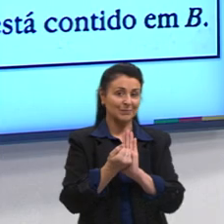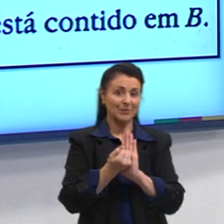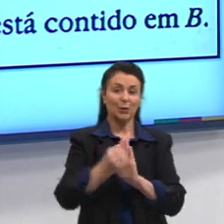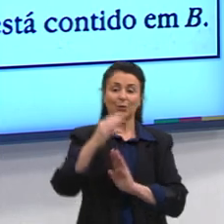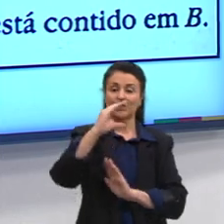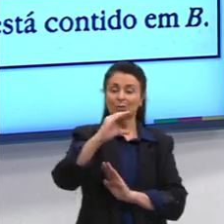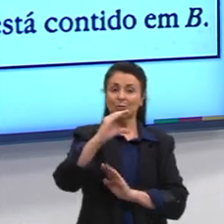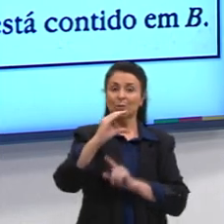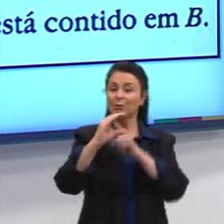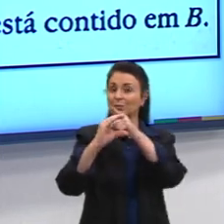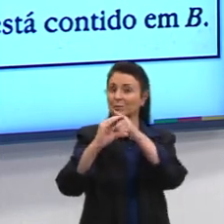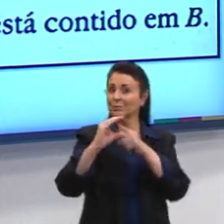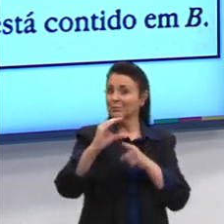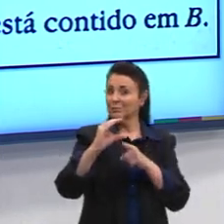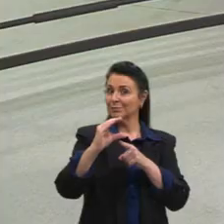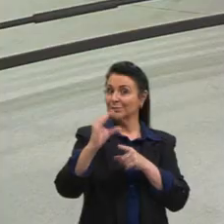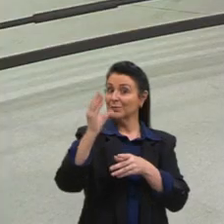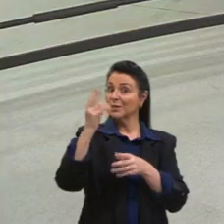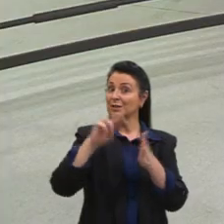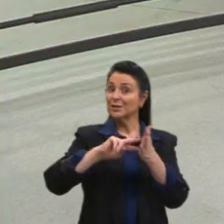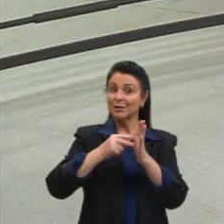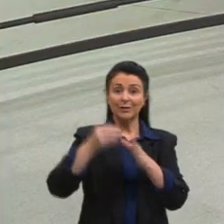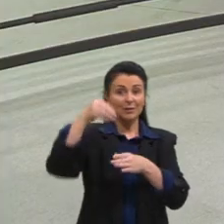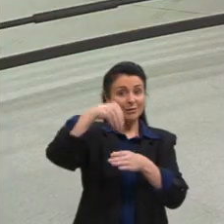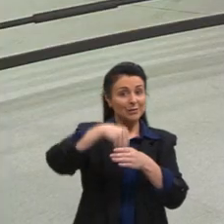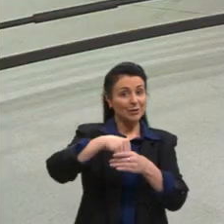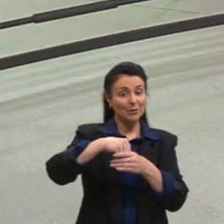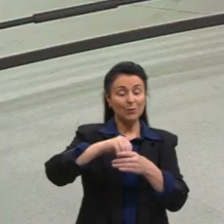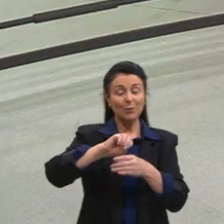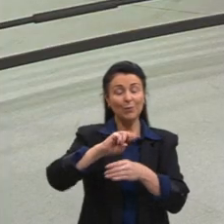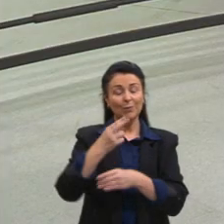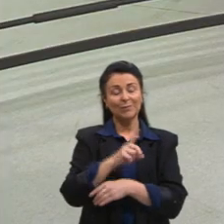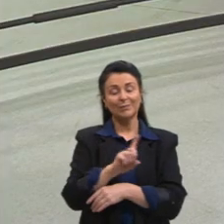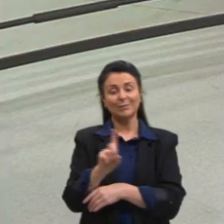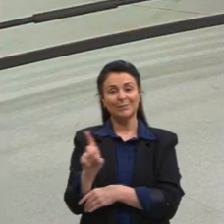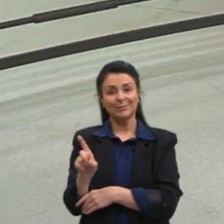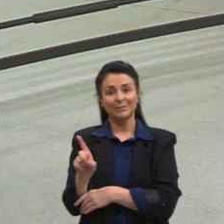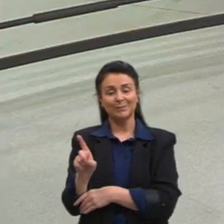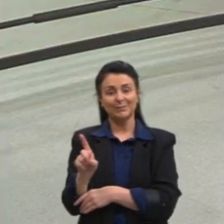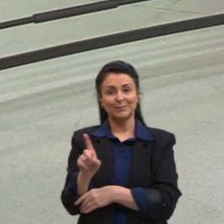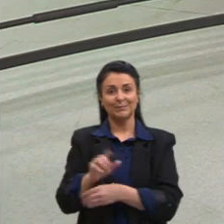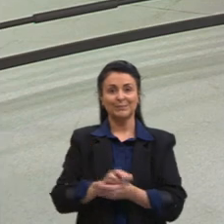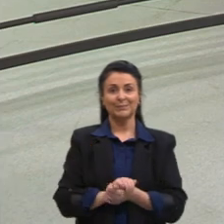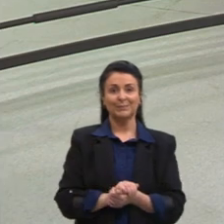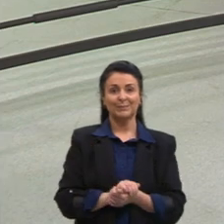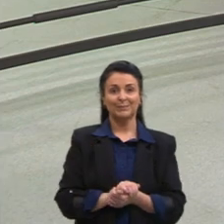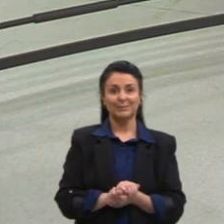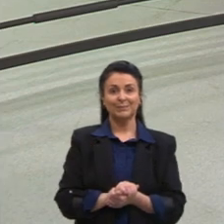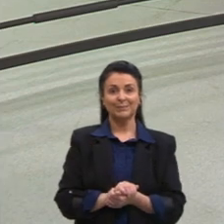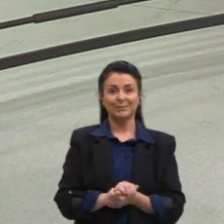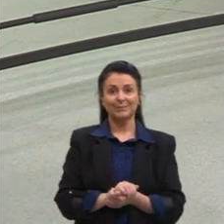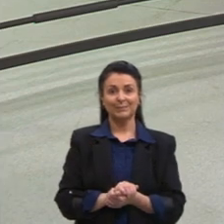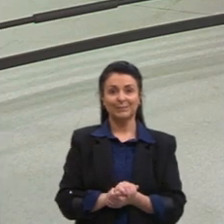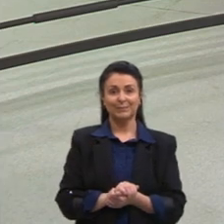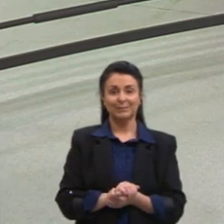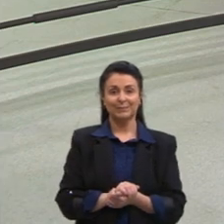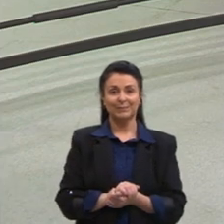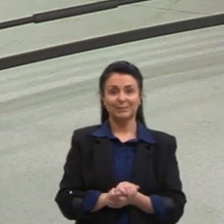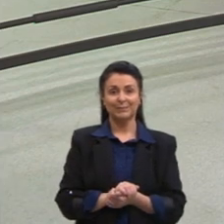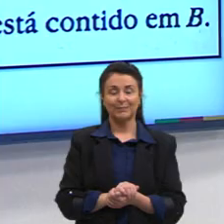contido ou não está contido usar canetinha vermelha aqui para poder destacar mais então